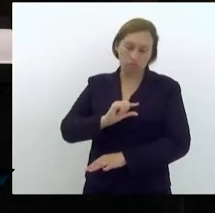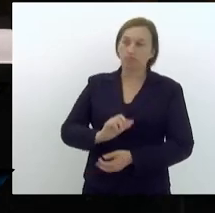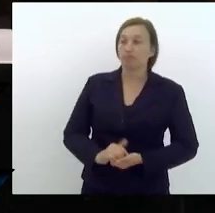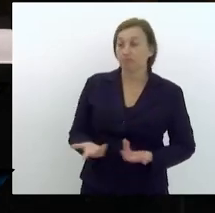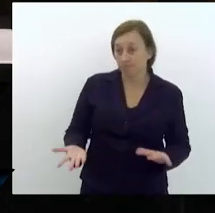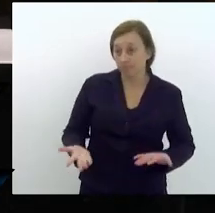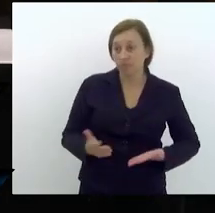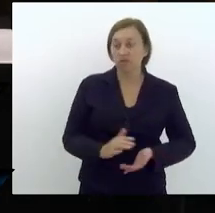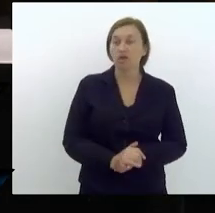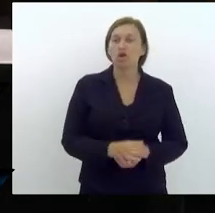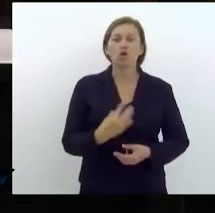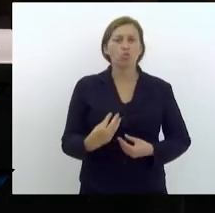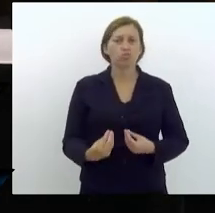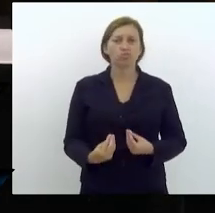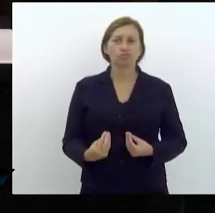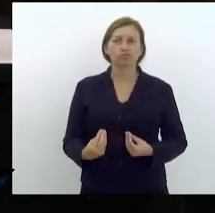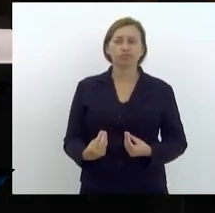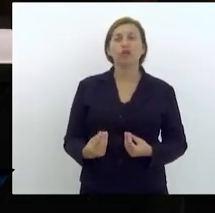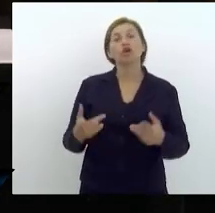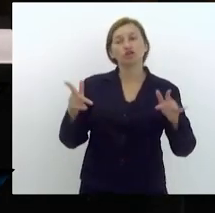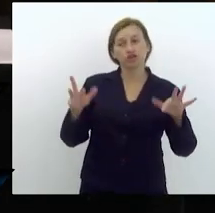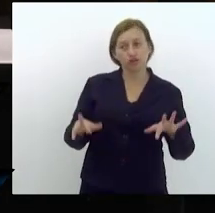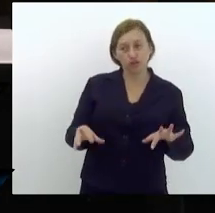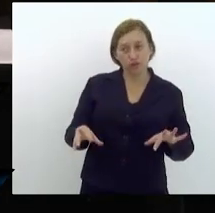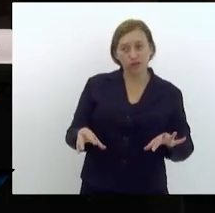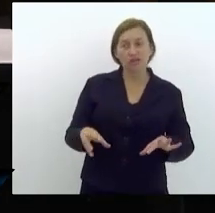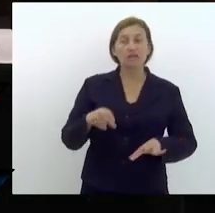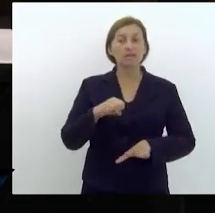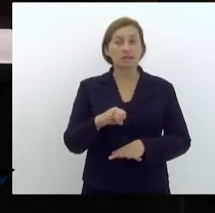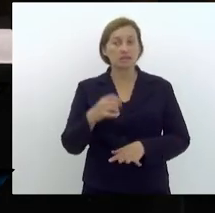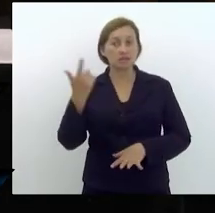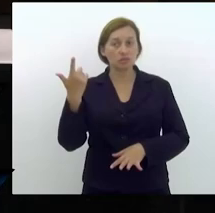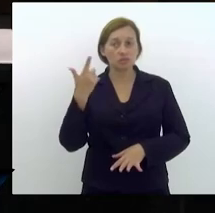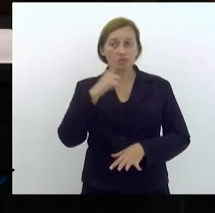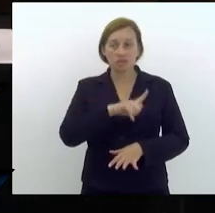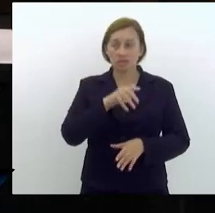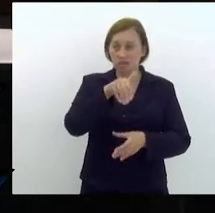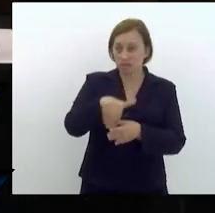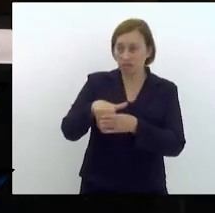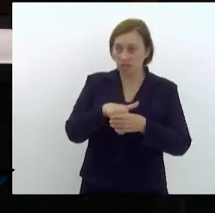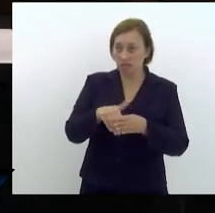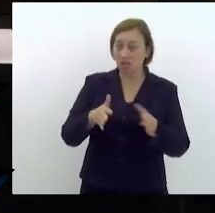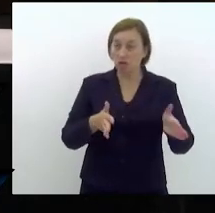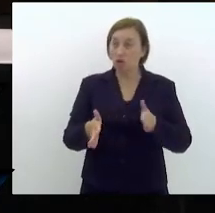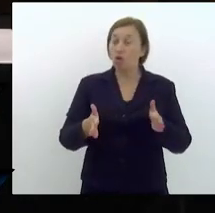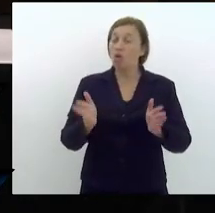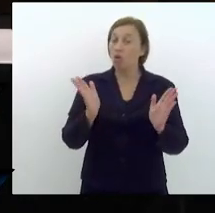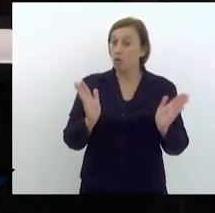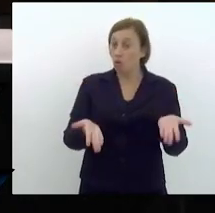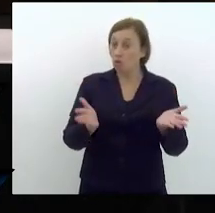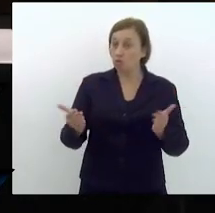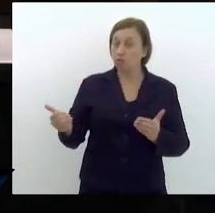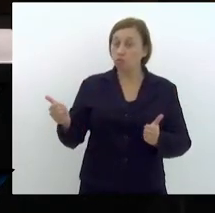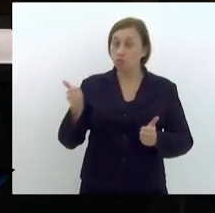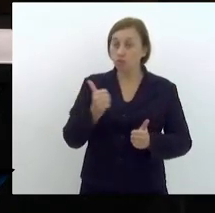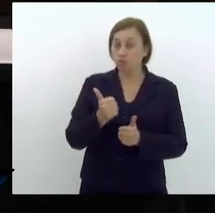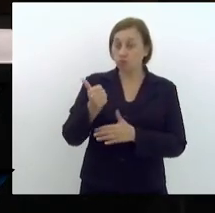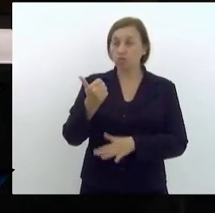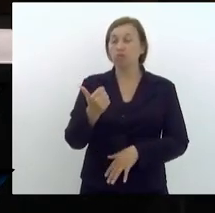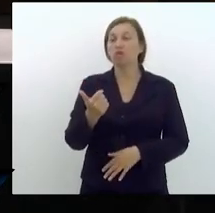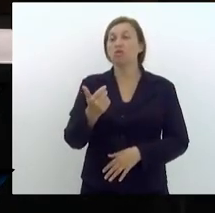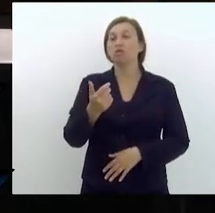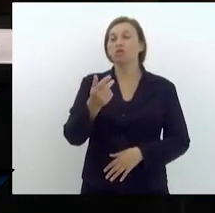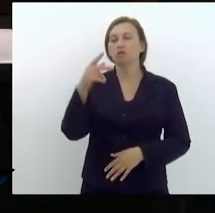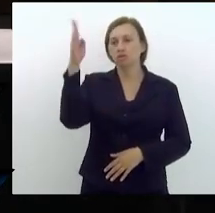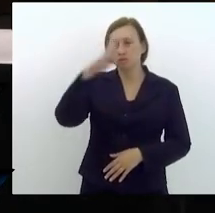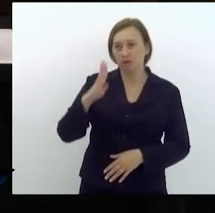e como não seria diferente caso ele ganhasse a eleição Hoje ele assumiu o Brasil é o